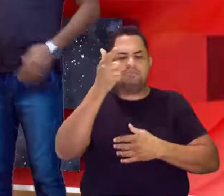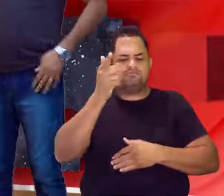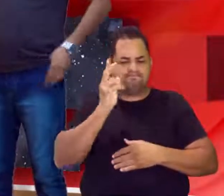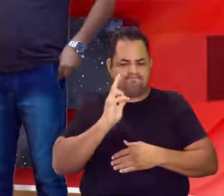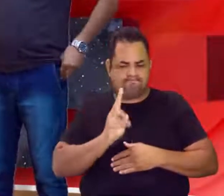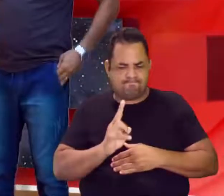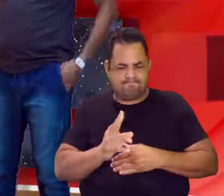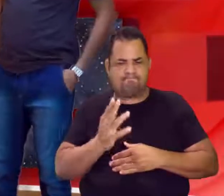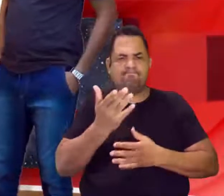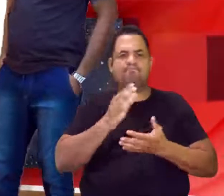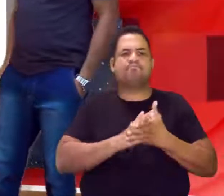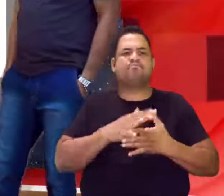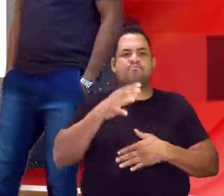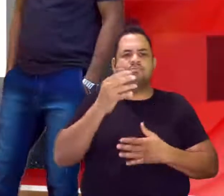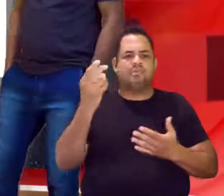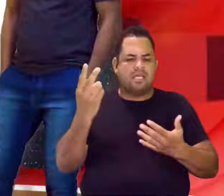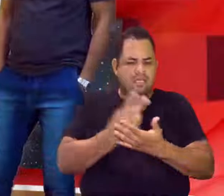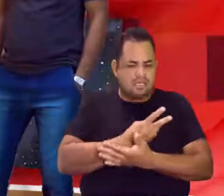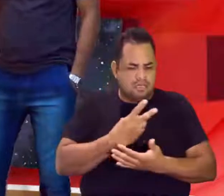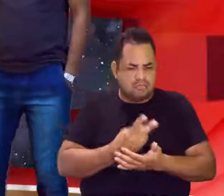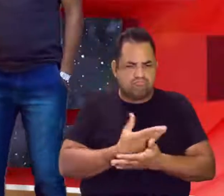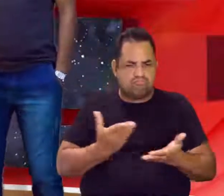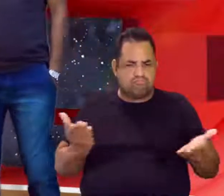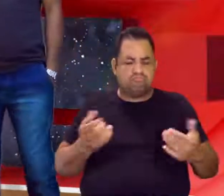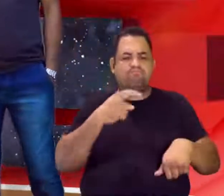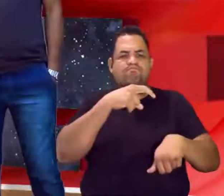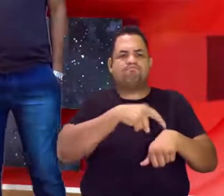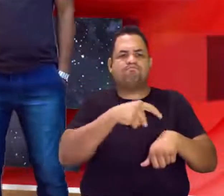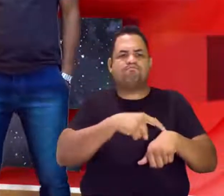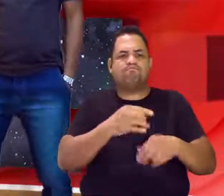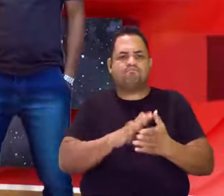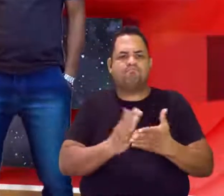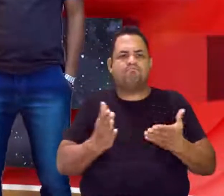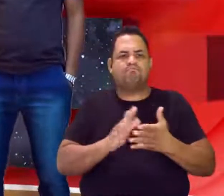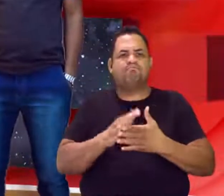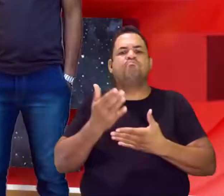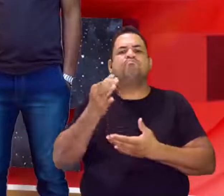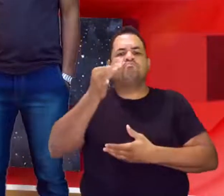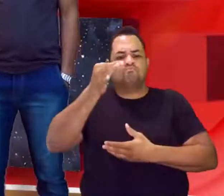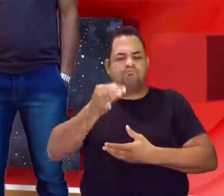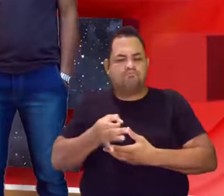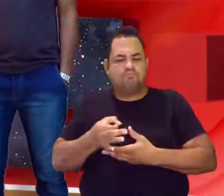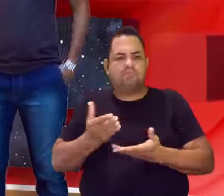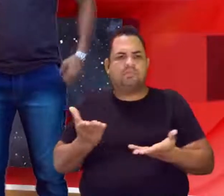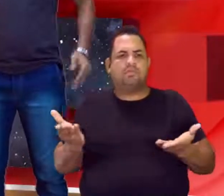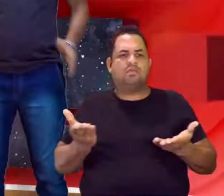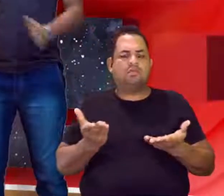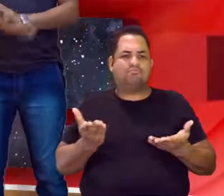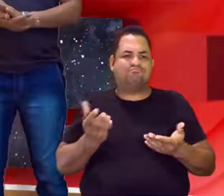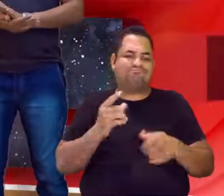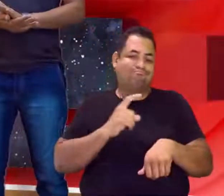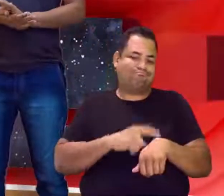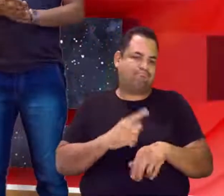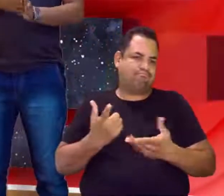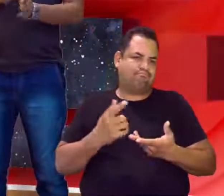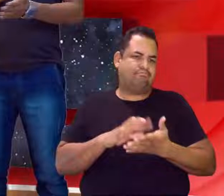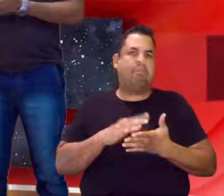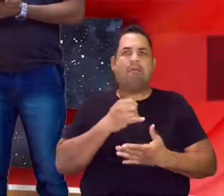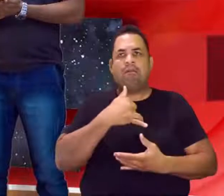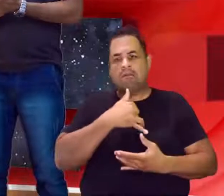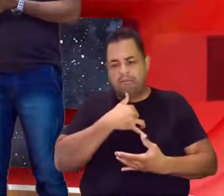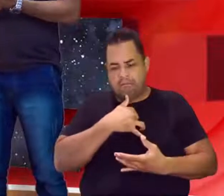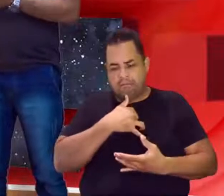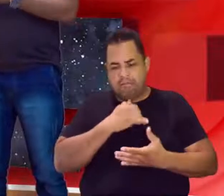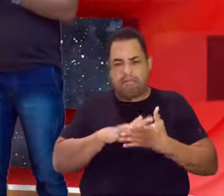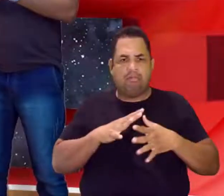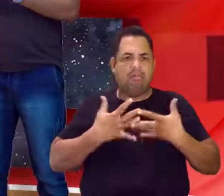de testar é agora, a hora de errar é agora, a hora de consertar é agora, tá? Também. Então não fique triste, não